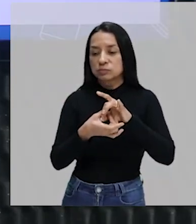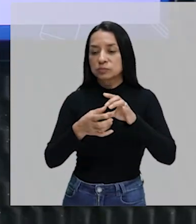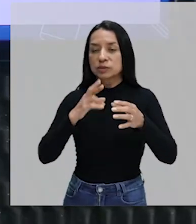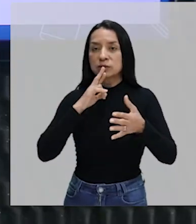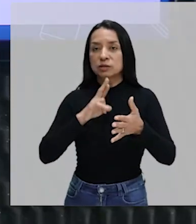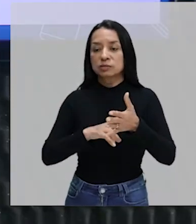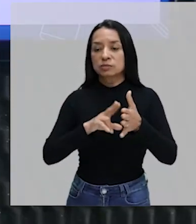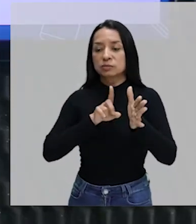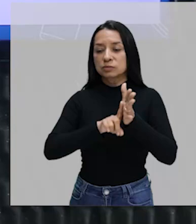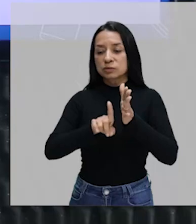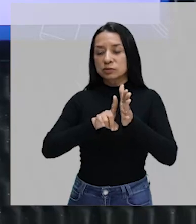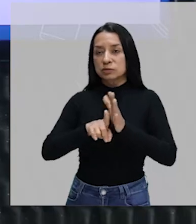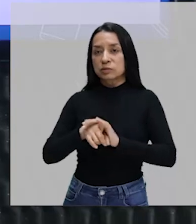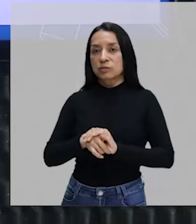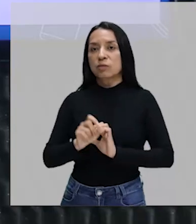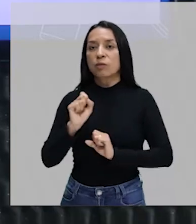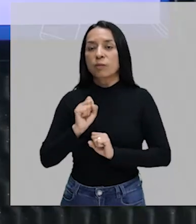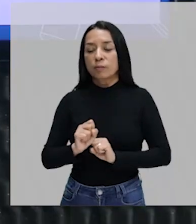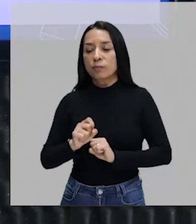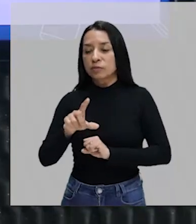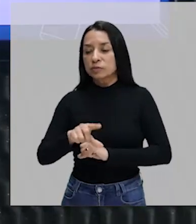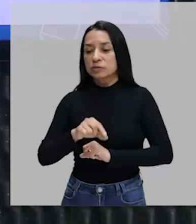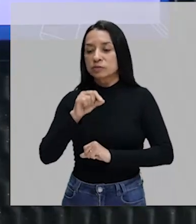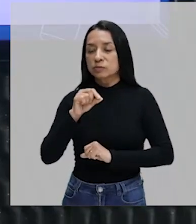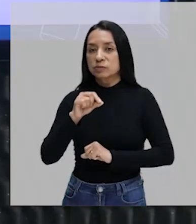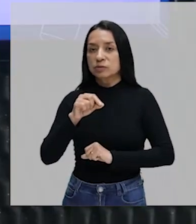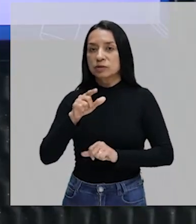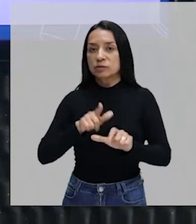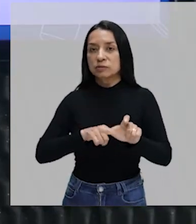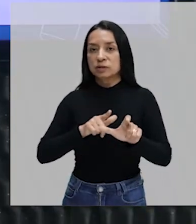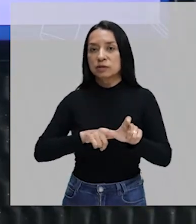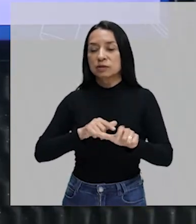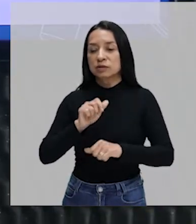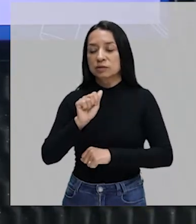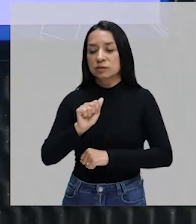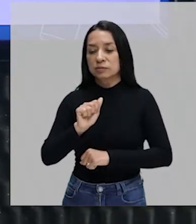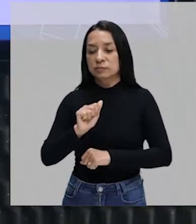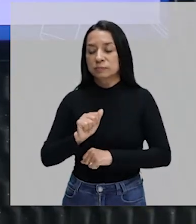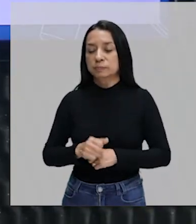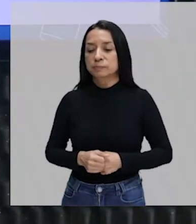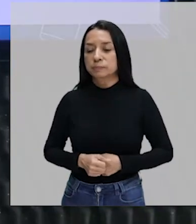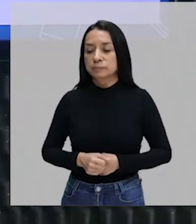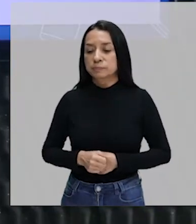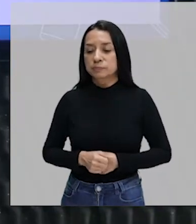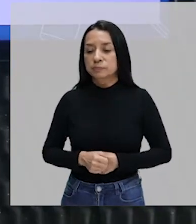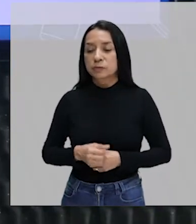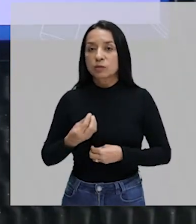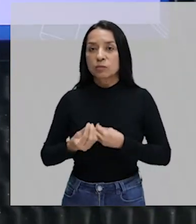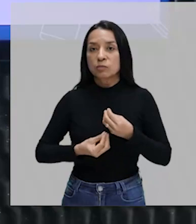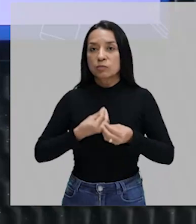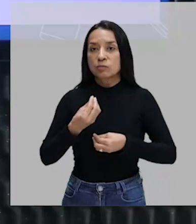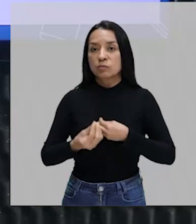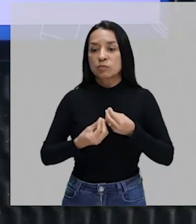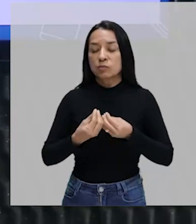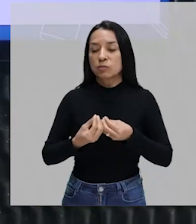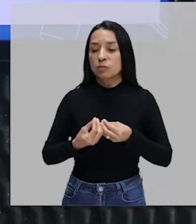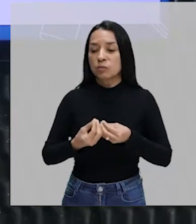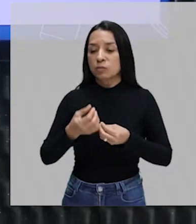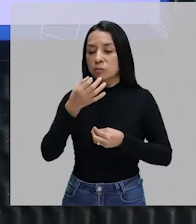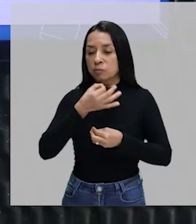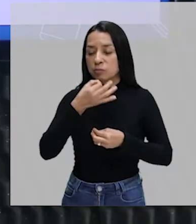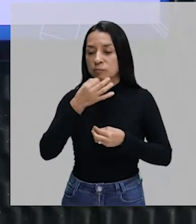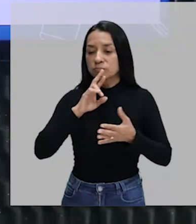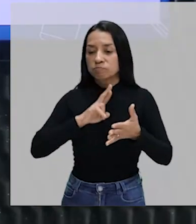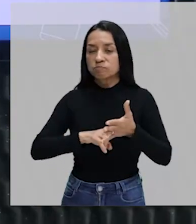resposta a esta questão. Então, você pode marcar aí, marque a letra A, fique com a letra A como sugestão de resposta para esta